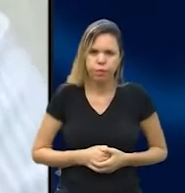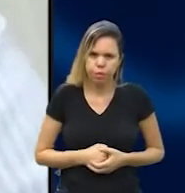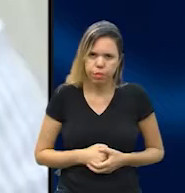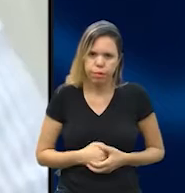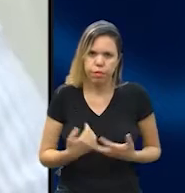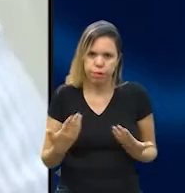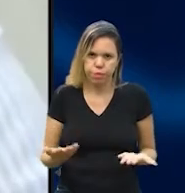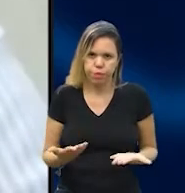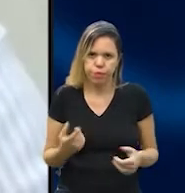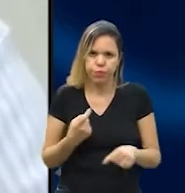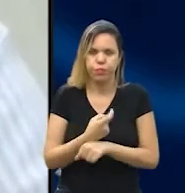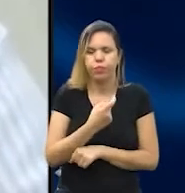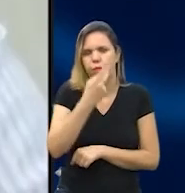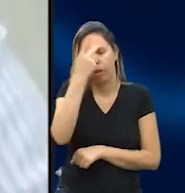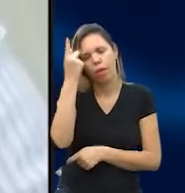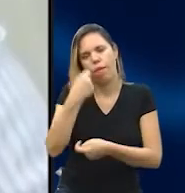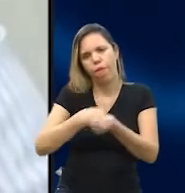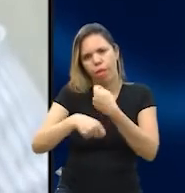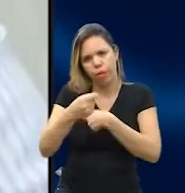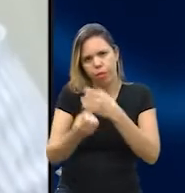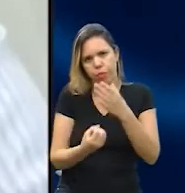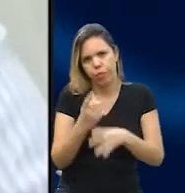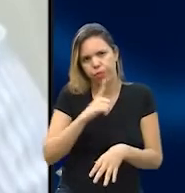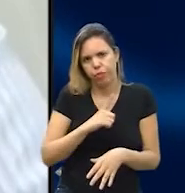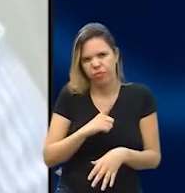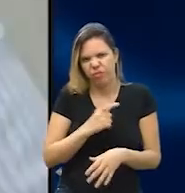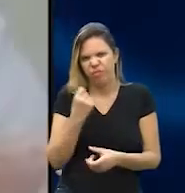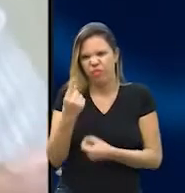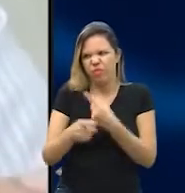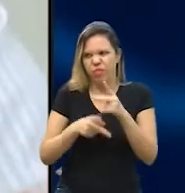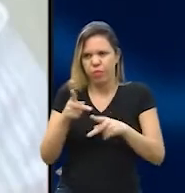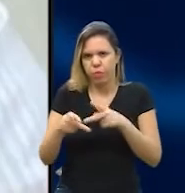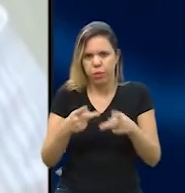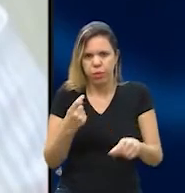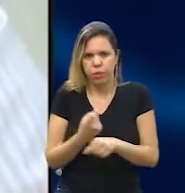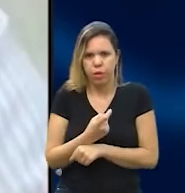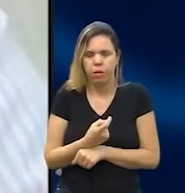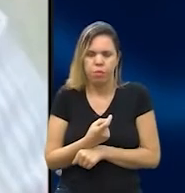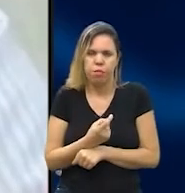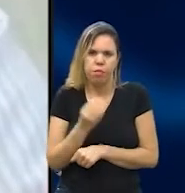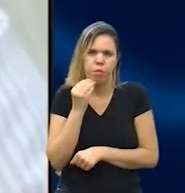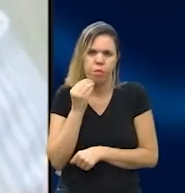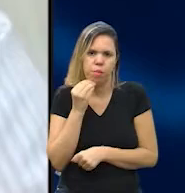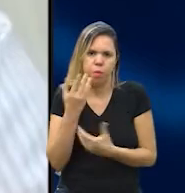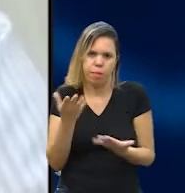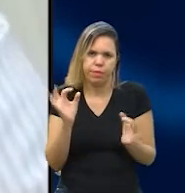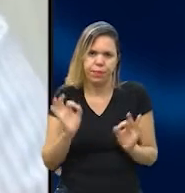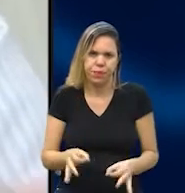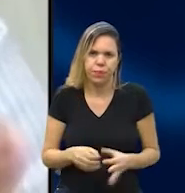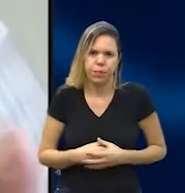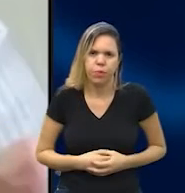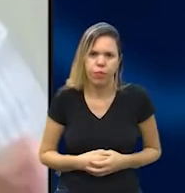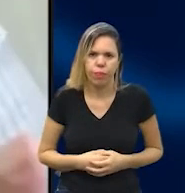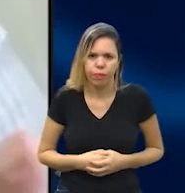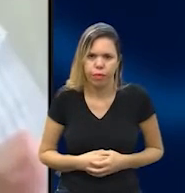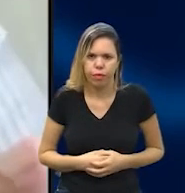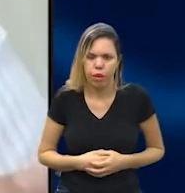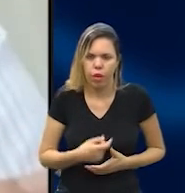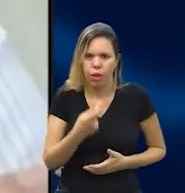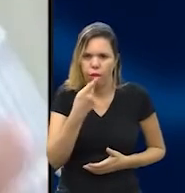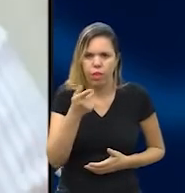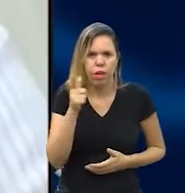super específico e tal, e ela descobre um mercado que ele existe. Algumas pessoas descobriram esse nicho e, com